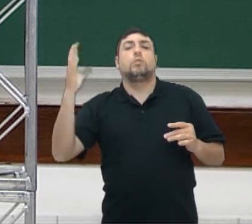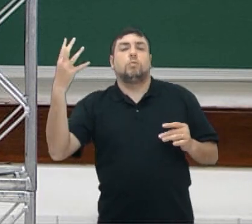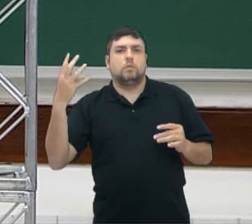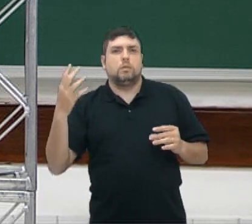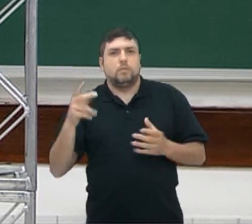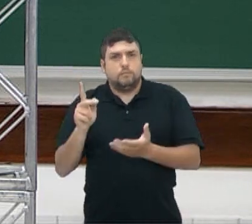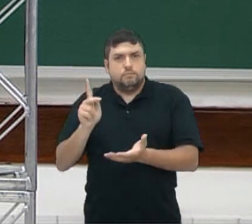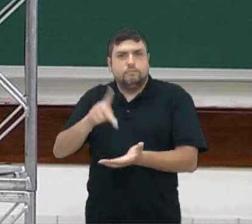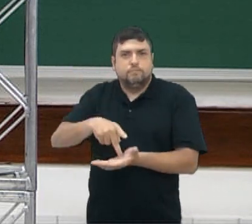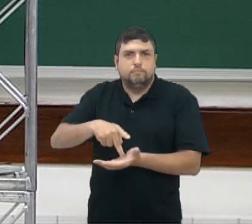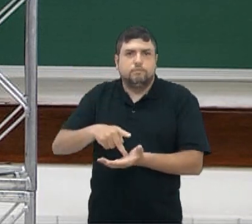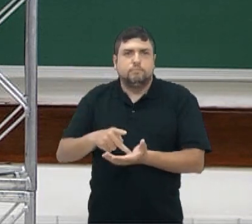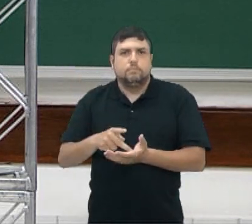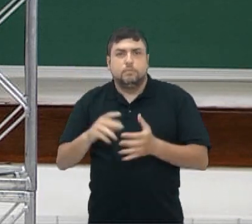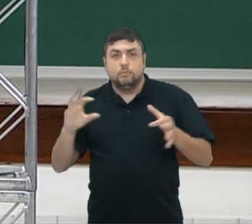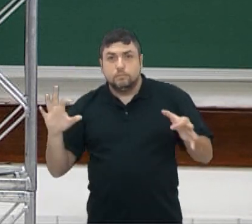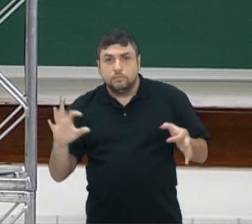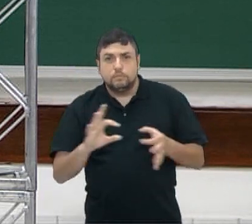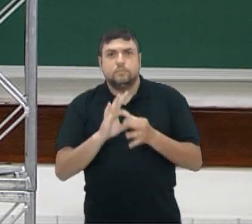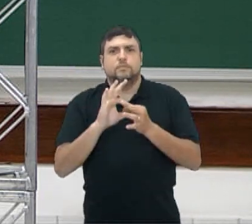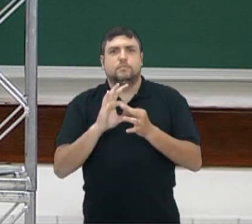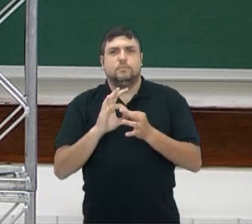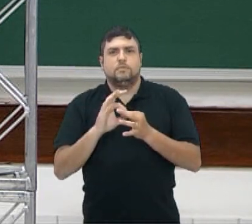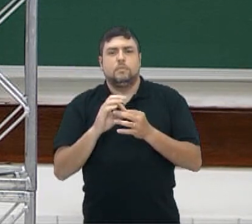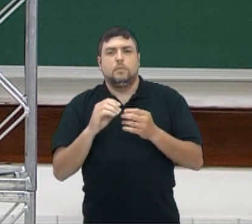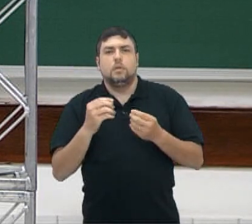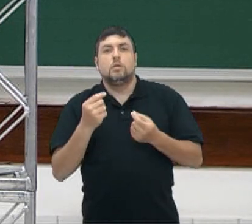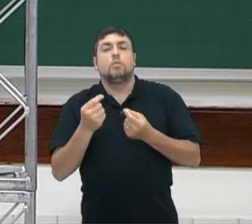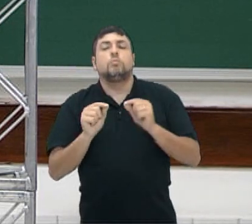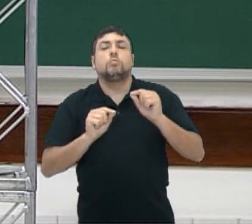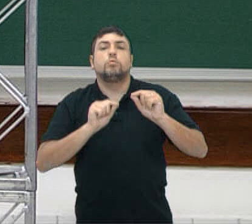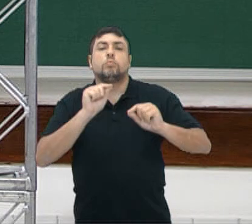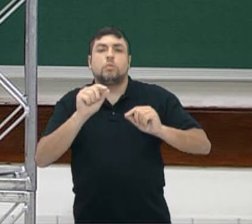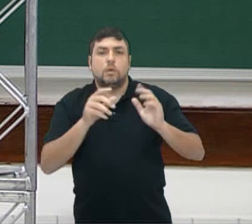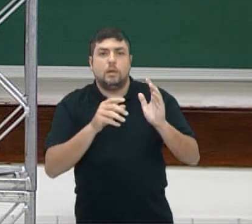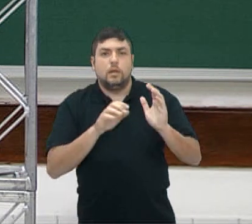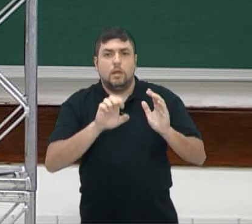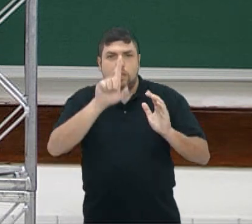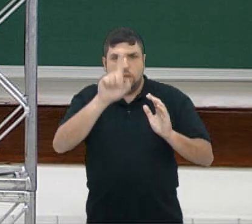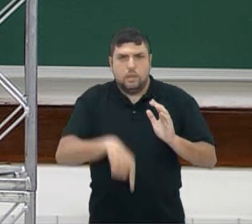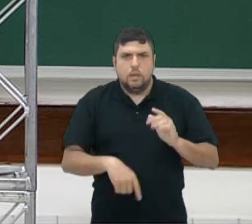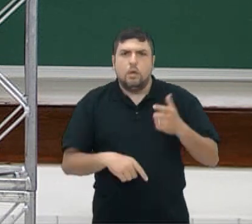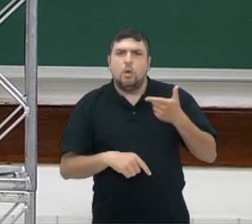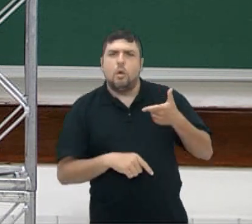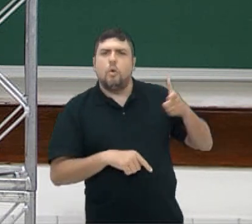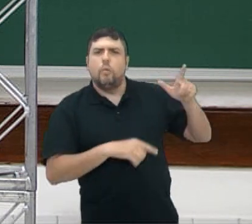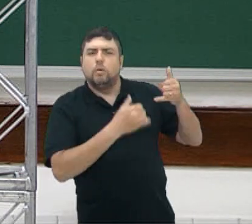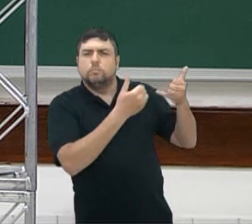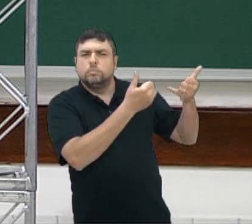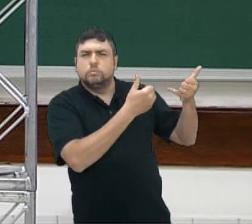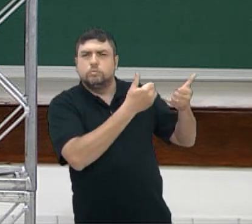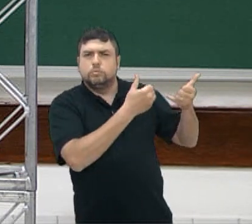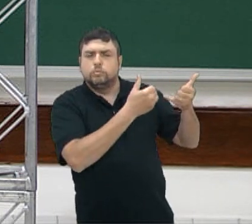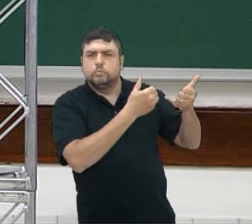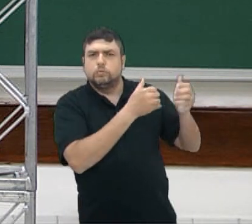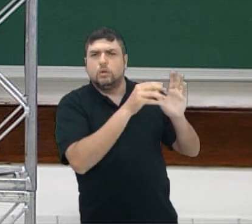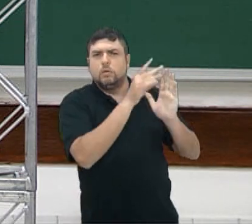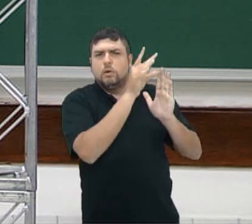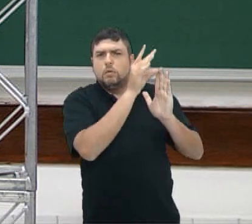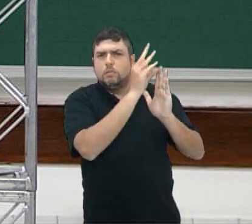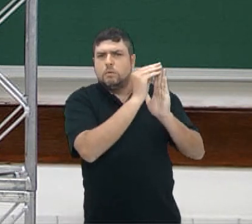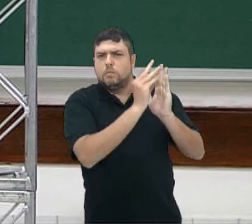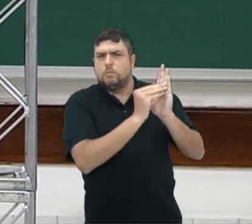né? Você coloca o que vem de uma outra informação, né? Você dá essa ideia de